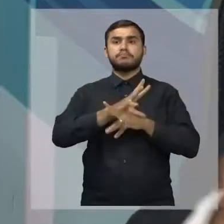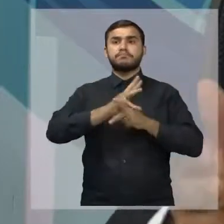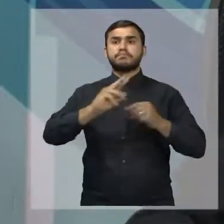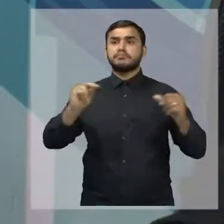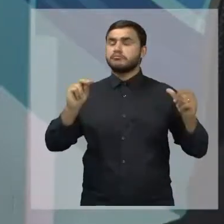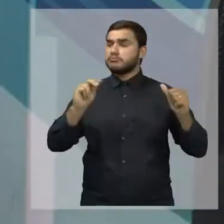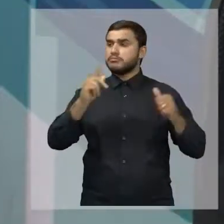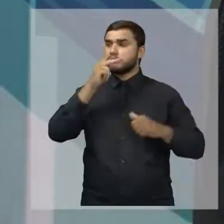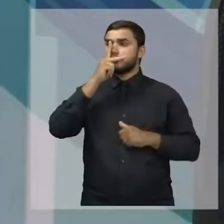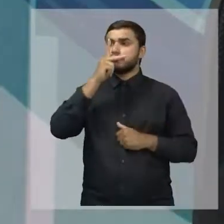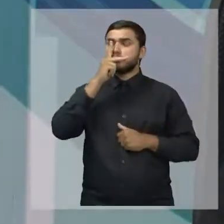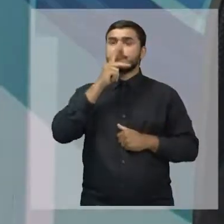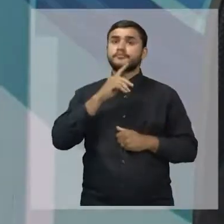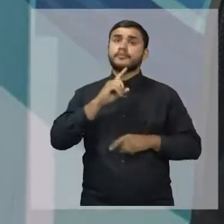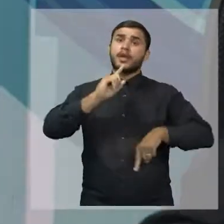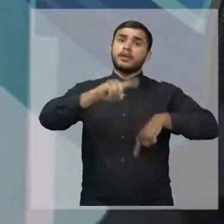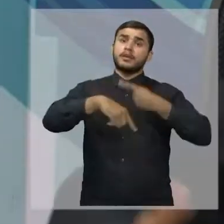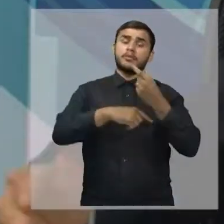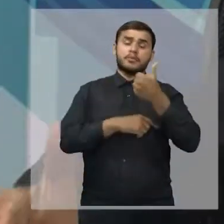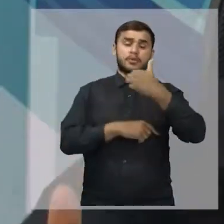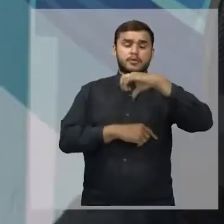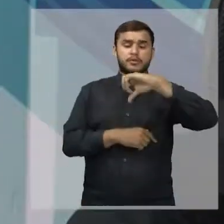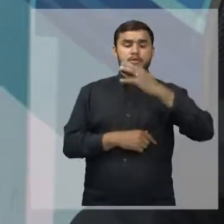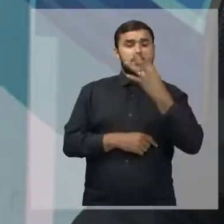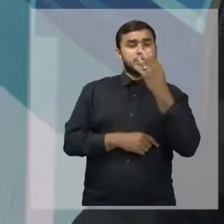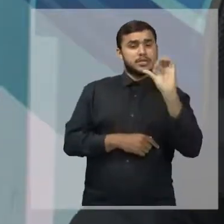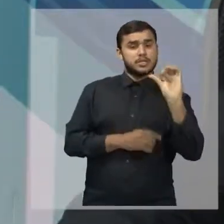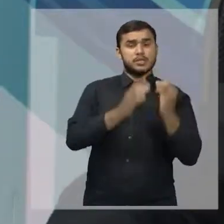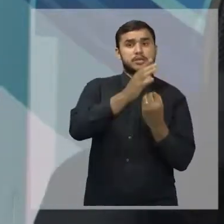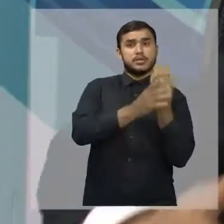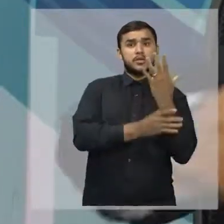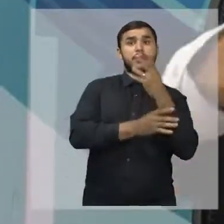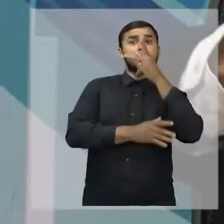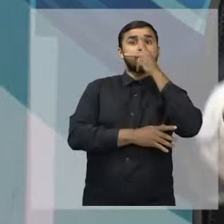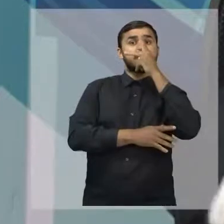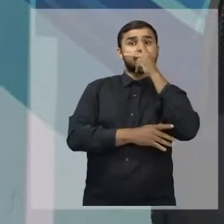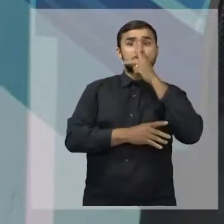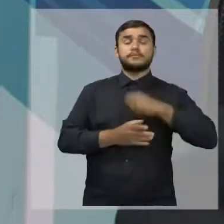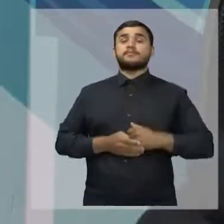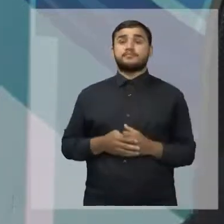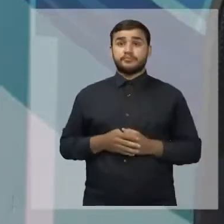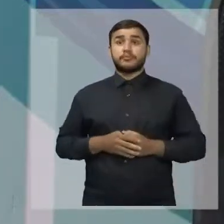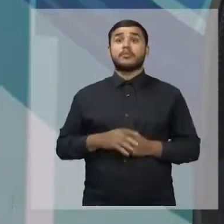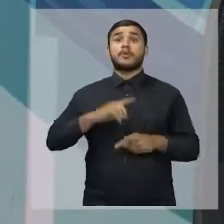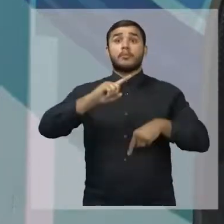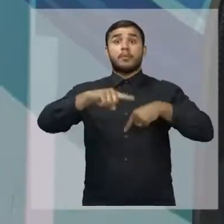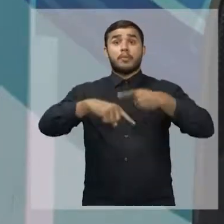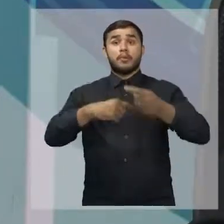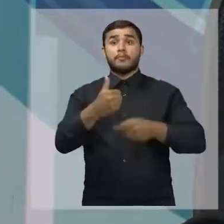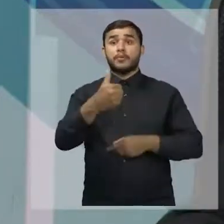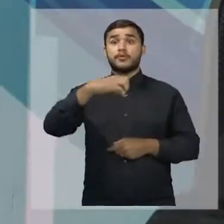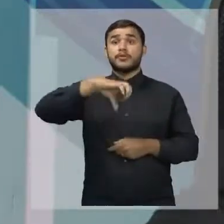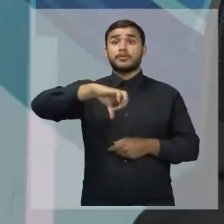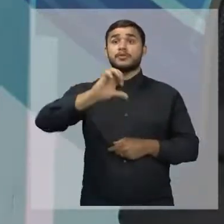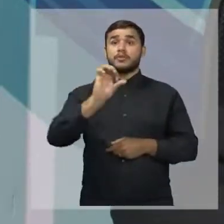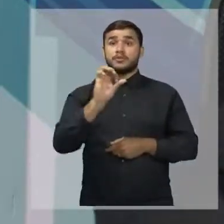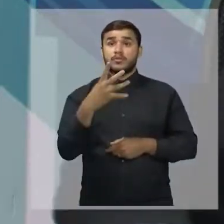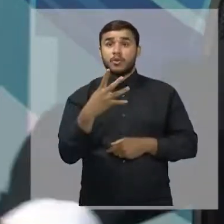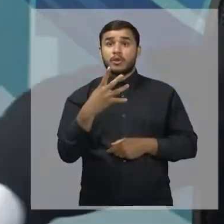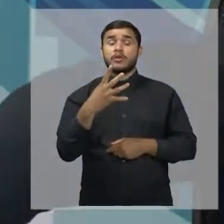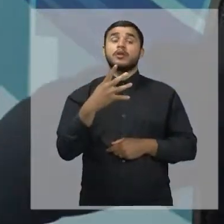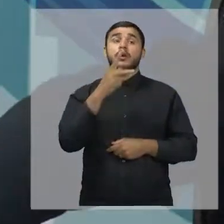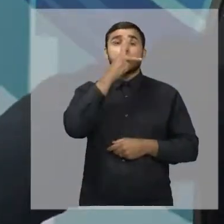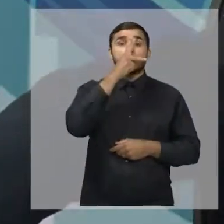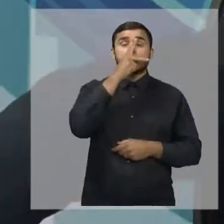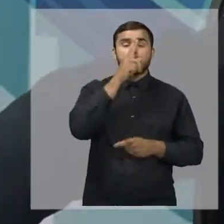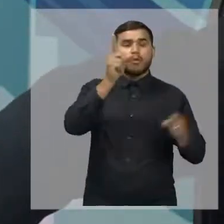a partir da redemocratização de 46. Quando foi em 64, também os partidos foram extintos. Então, o